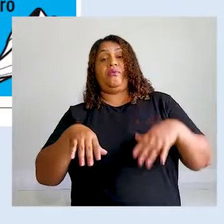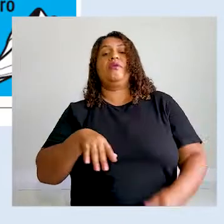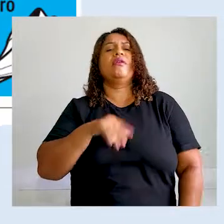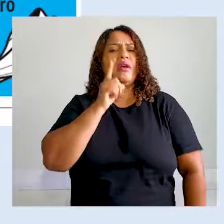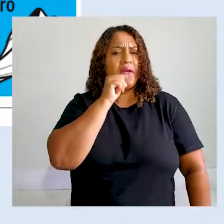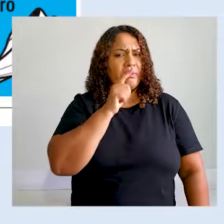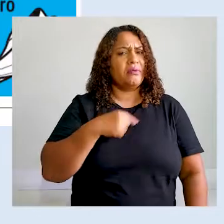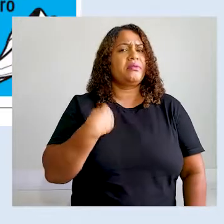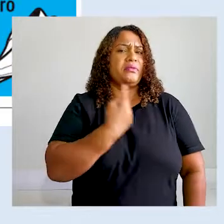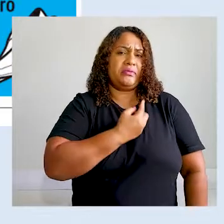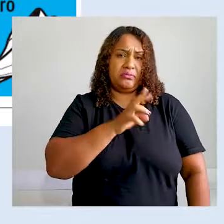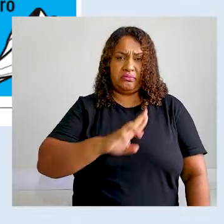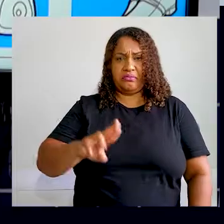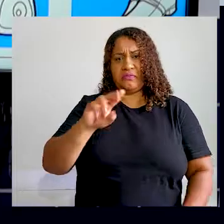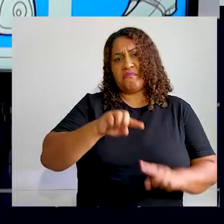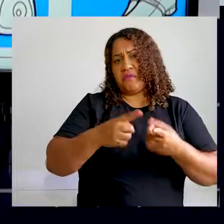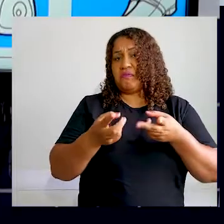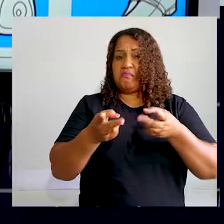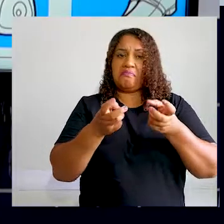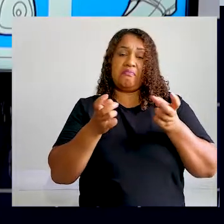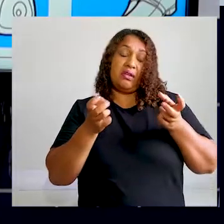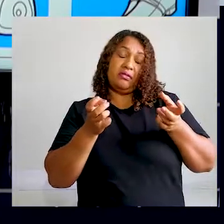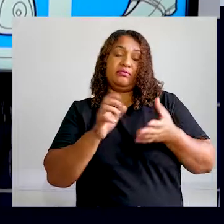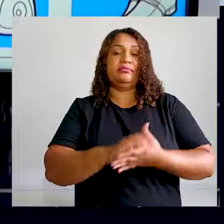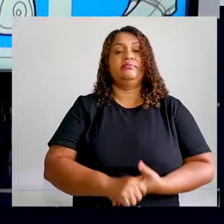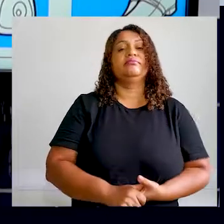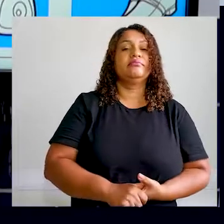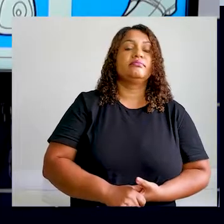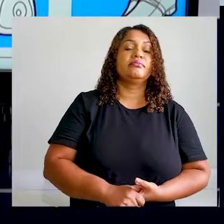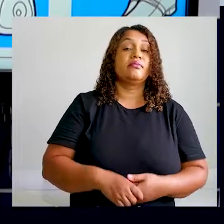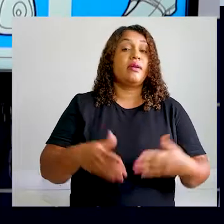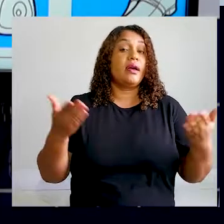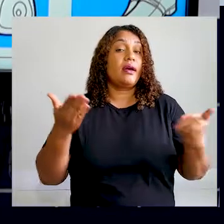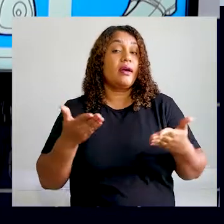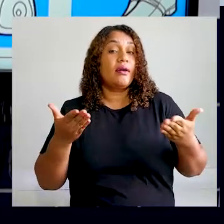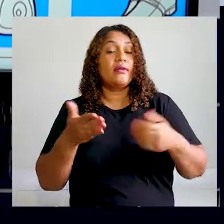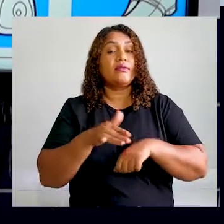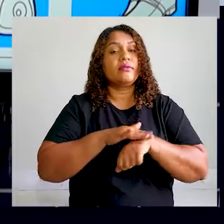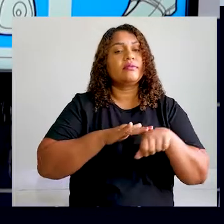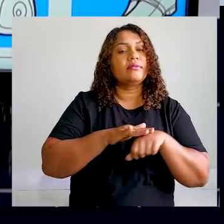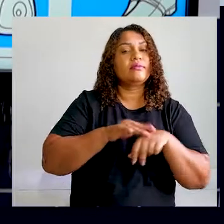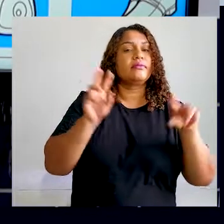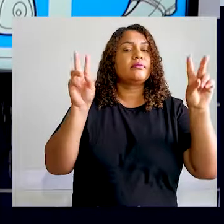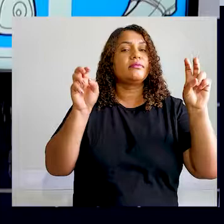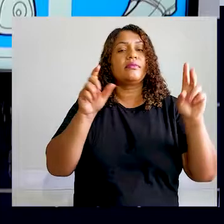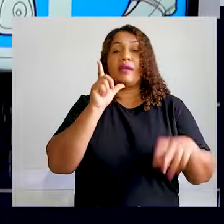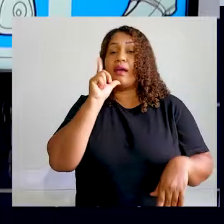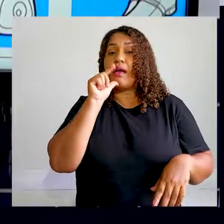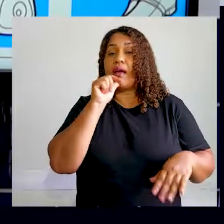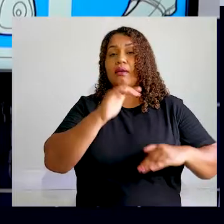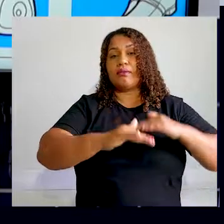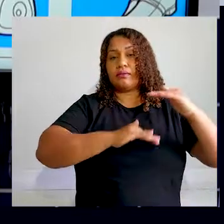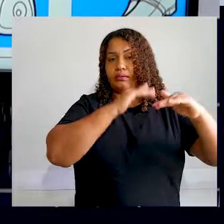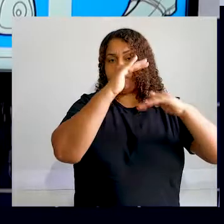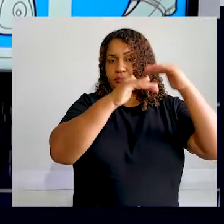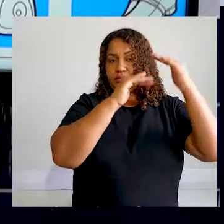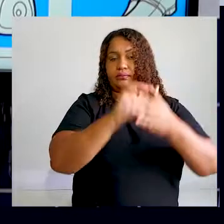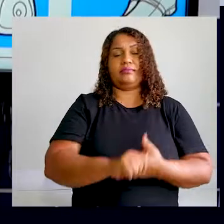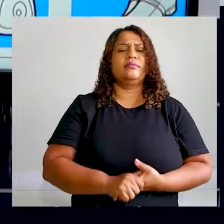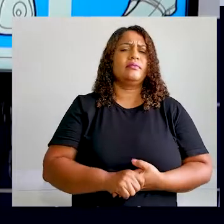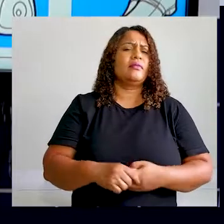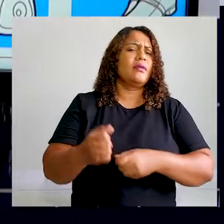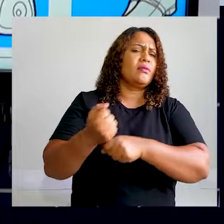quanta água a gente consome e a gente nem percebe. Agora, vamos falar sobre água e